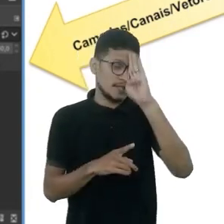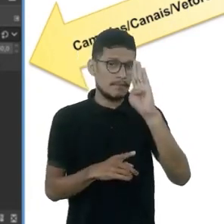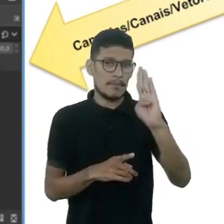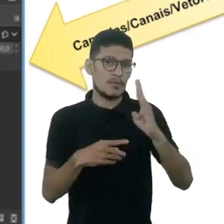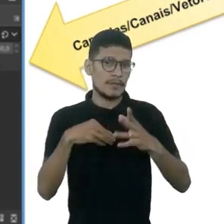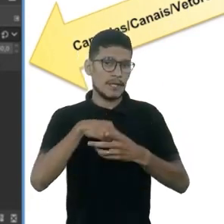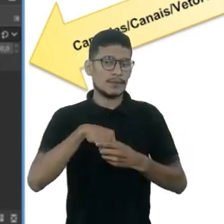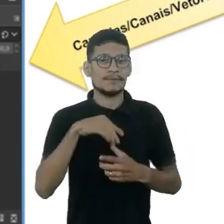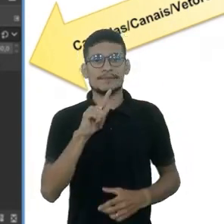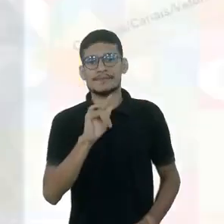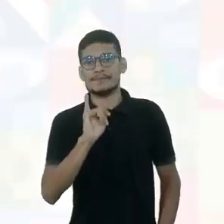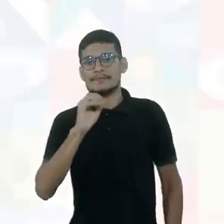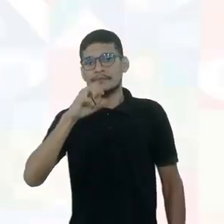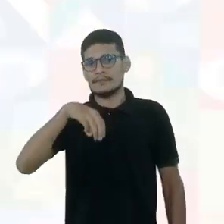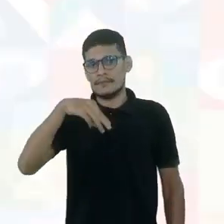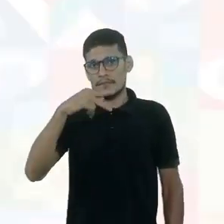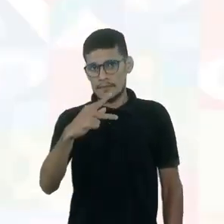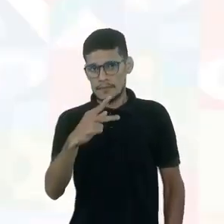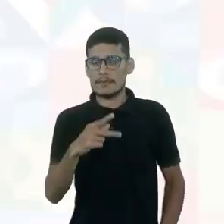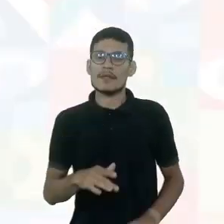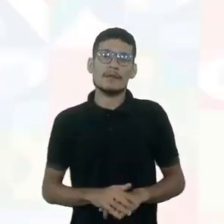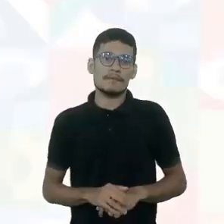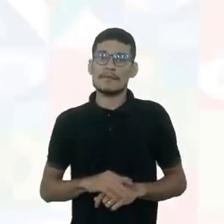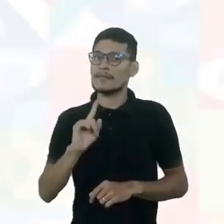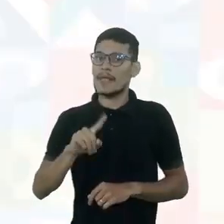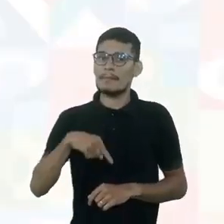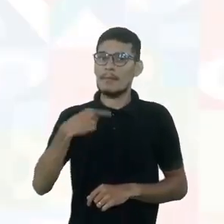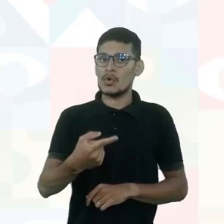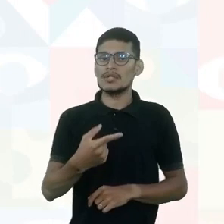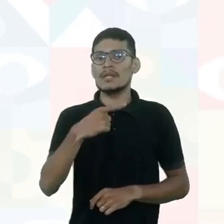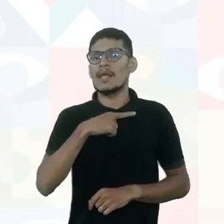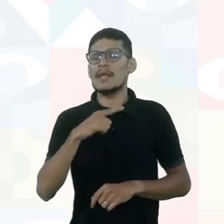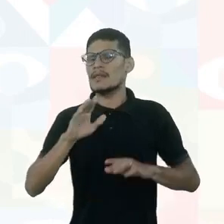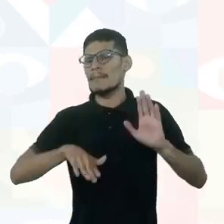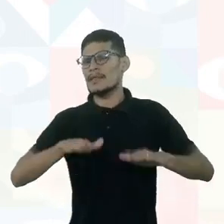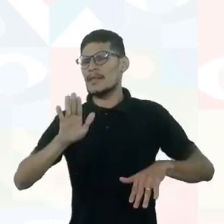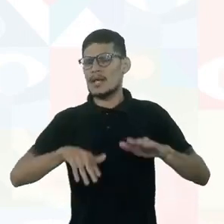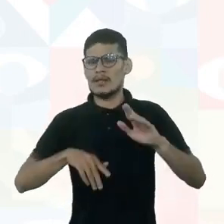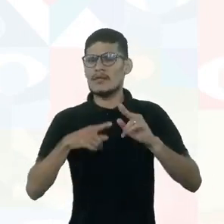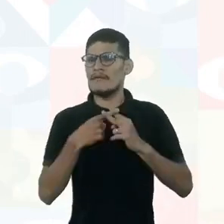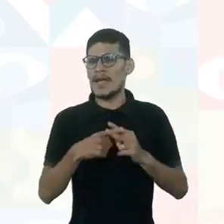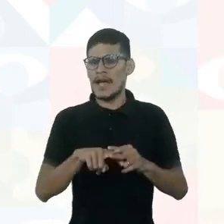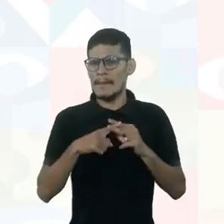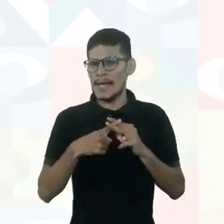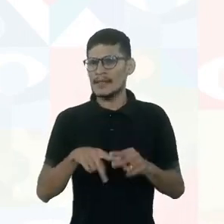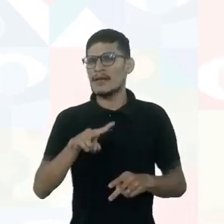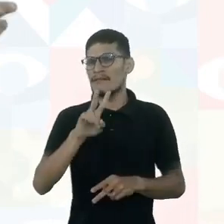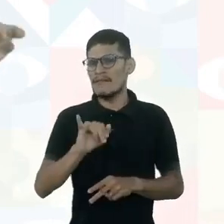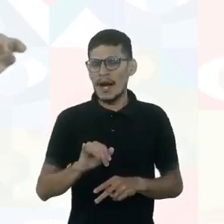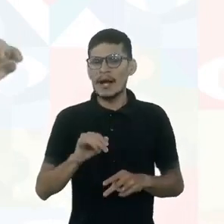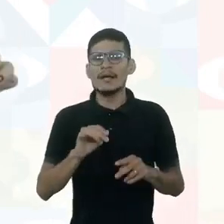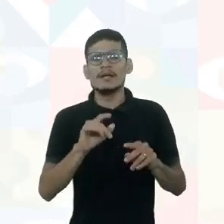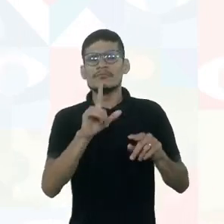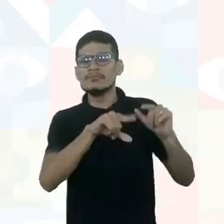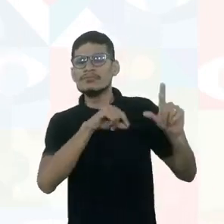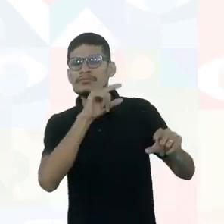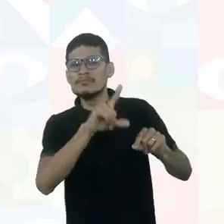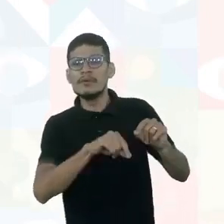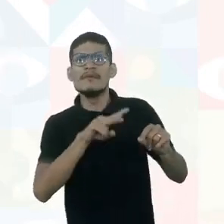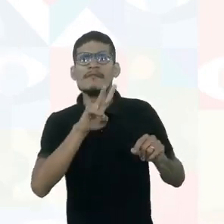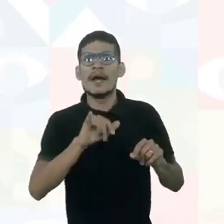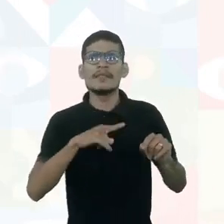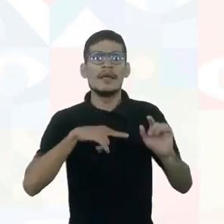principais do GIMP. Logo abaixo dele, dependendo da ferramenta que você vai estar selecionando, vai